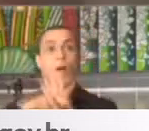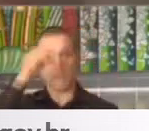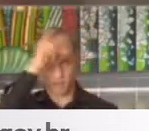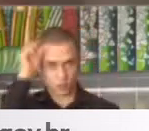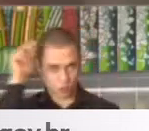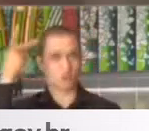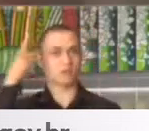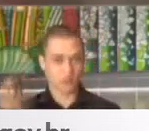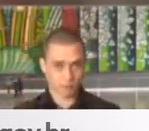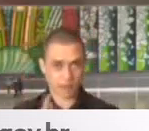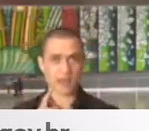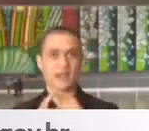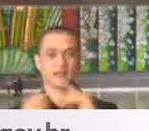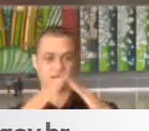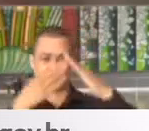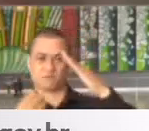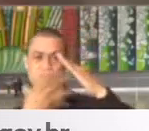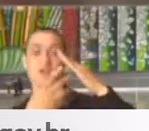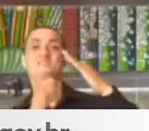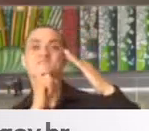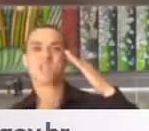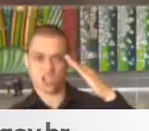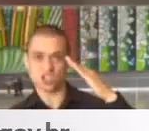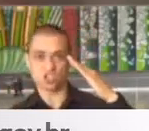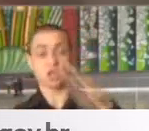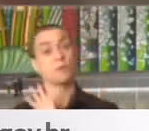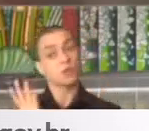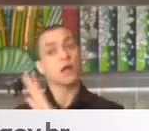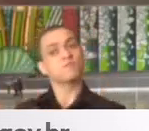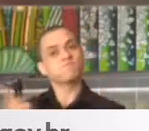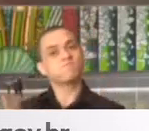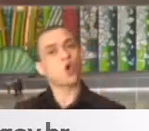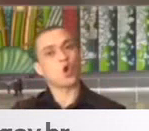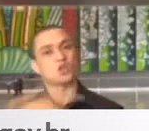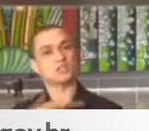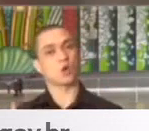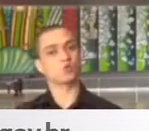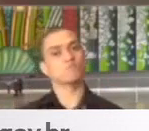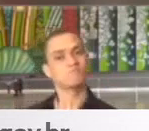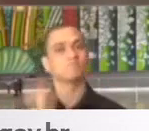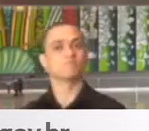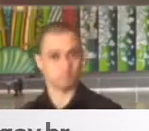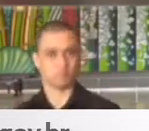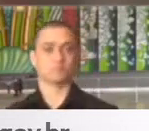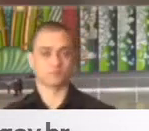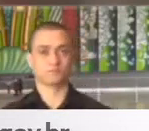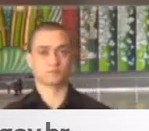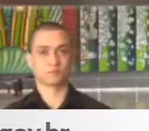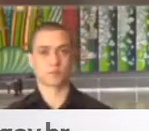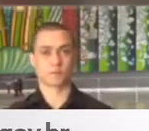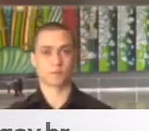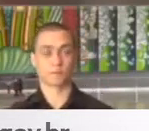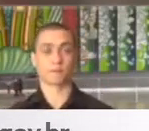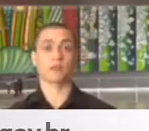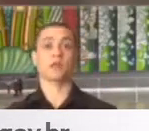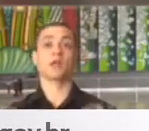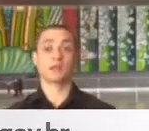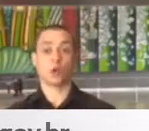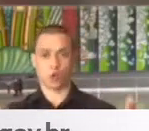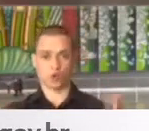Paulo, também numa demonstração solidária aos profissionais de saúde. Nos anúncios